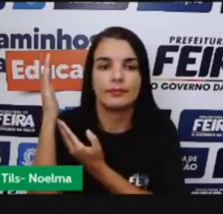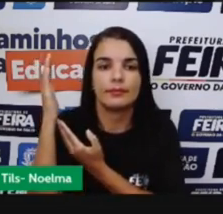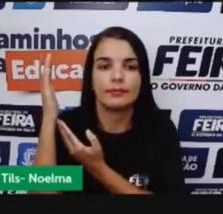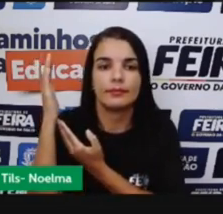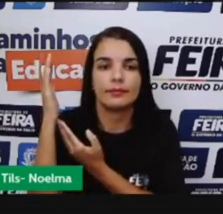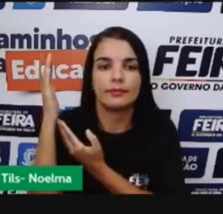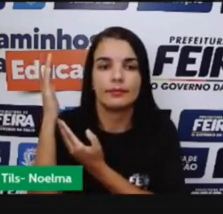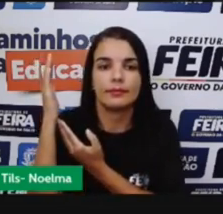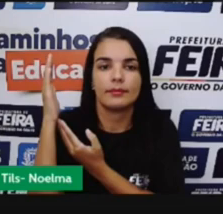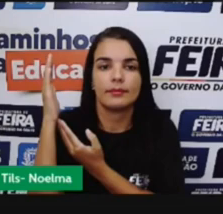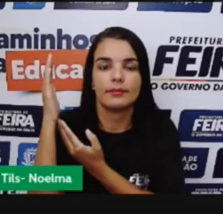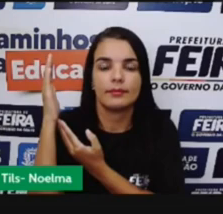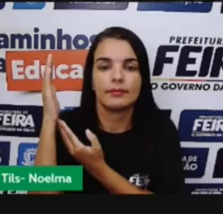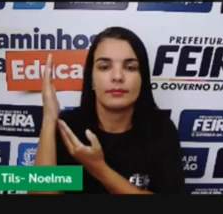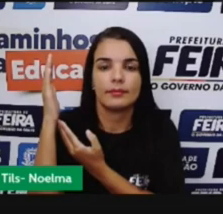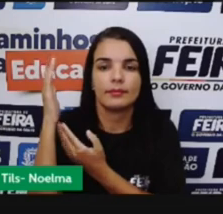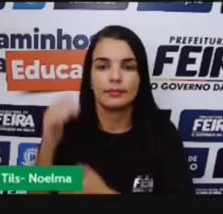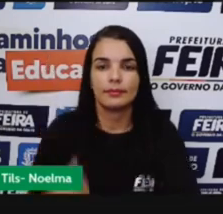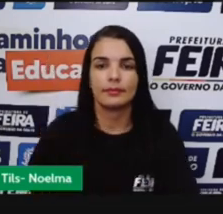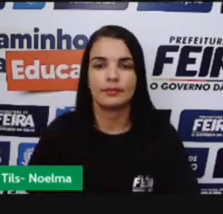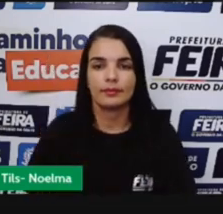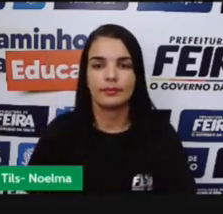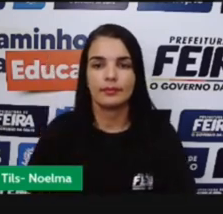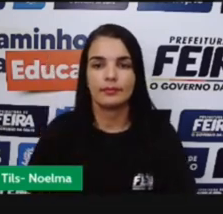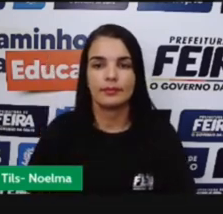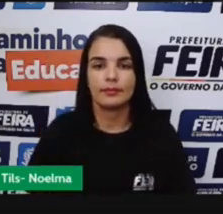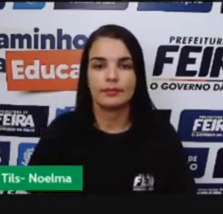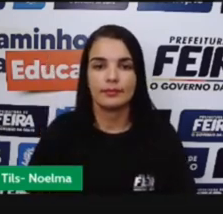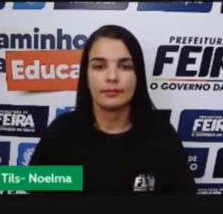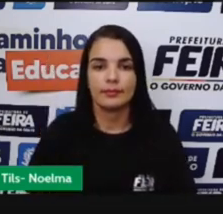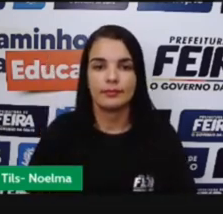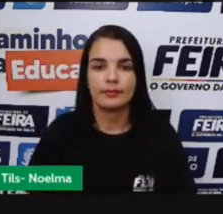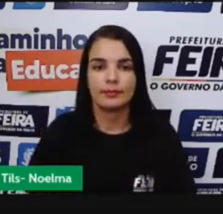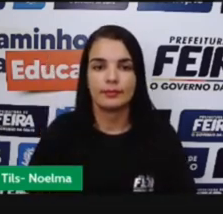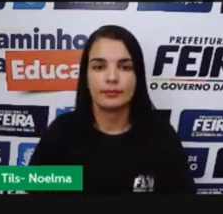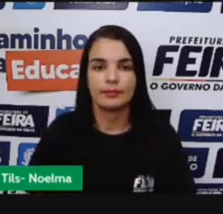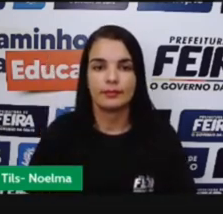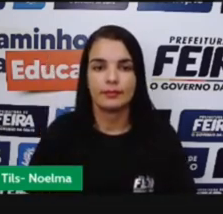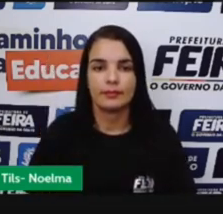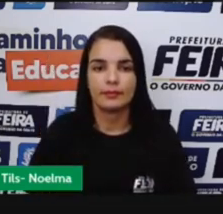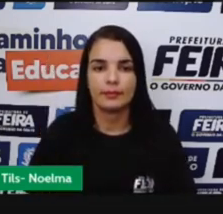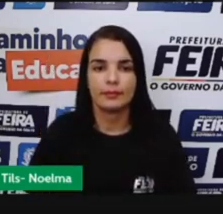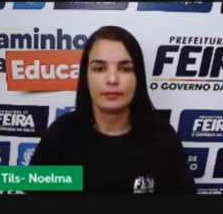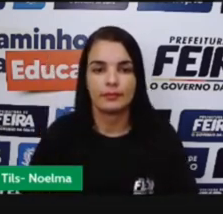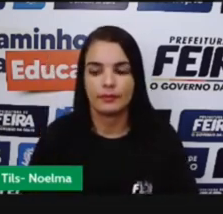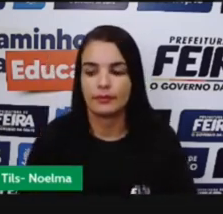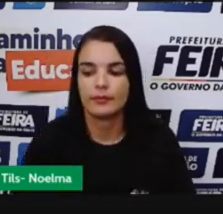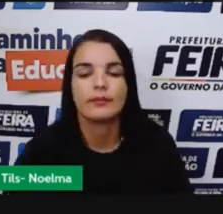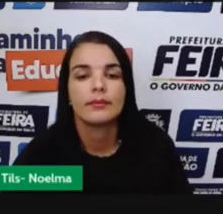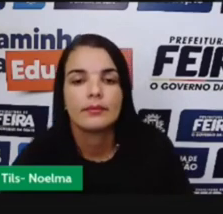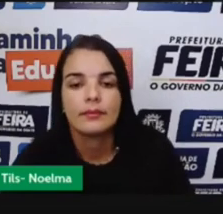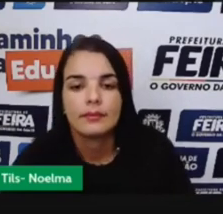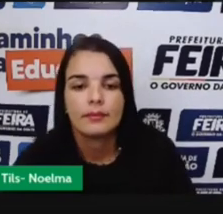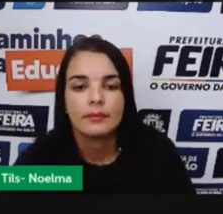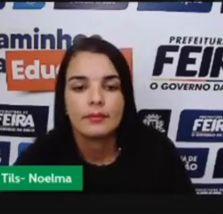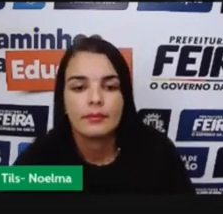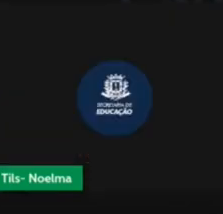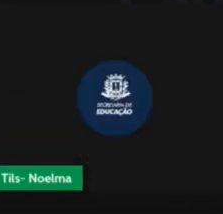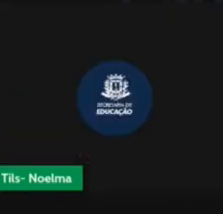2 para 2, não falta nada. Abaixo 4. 4 dividido para